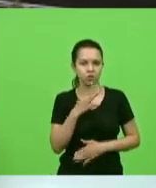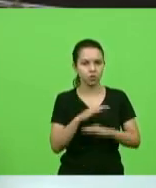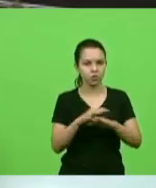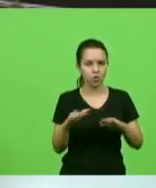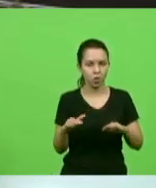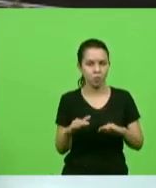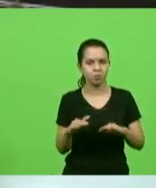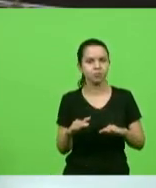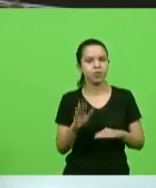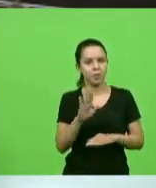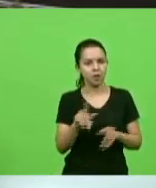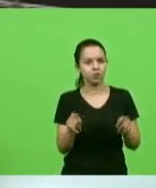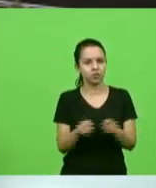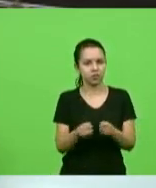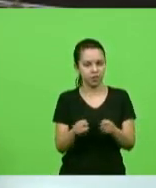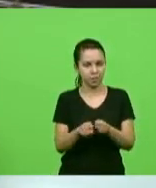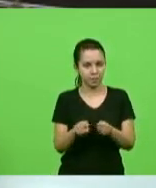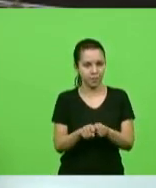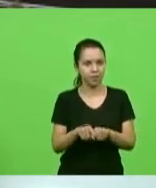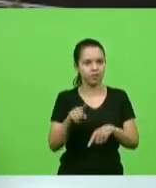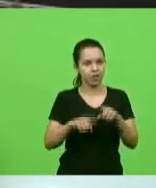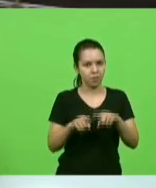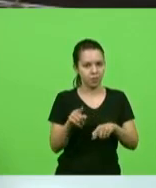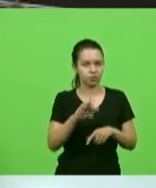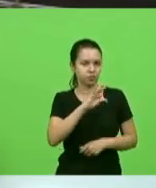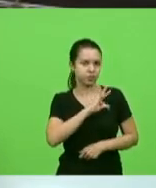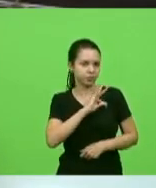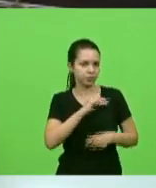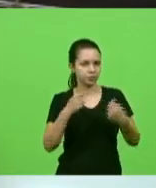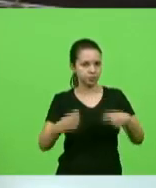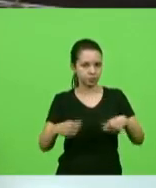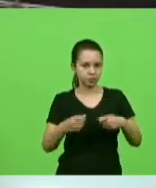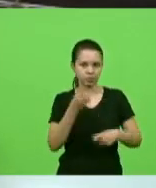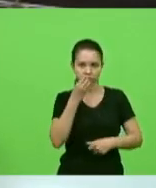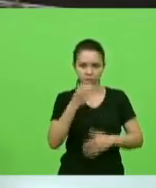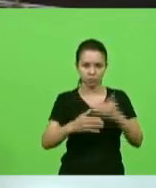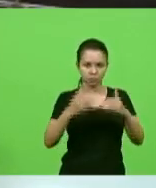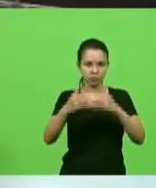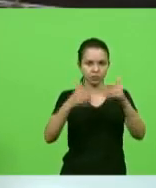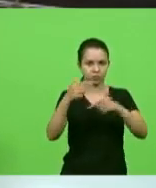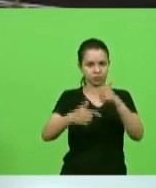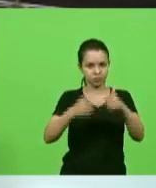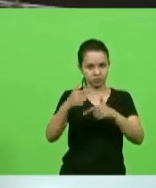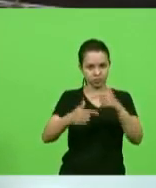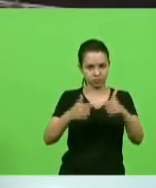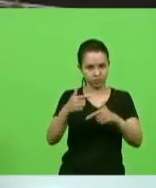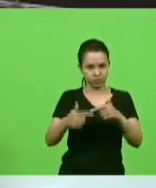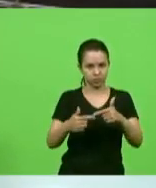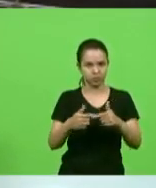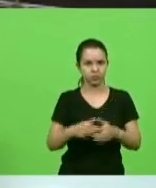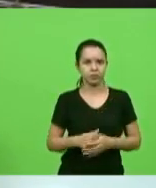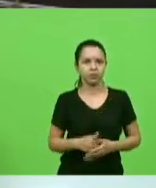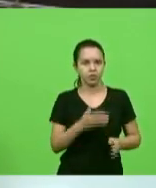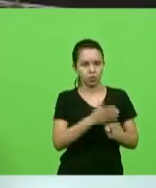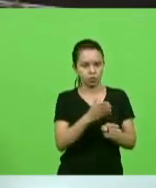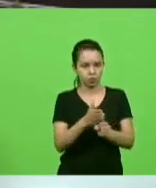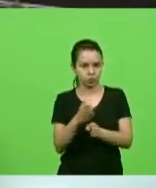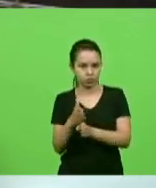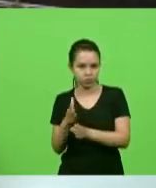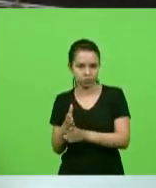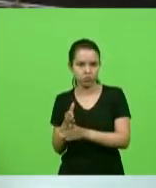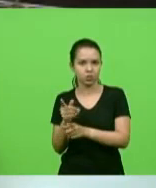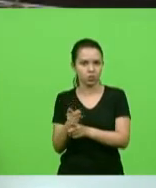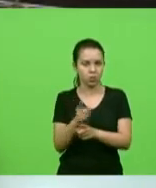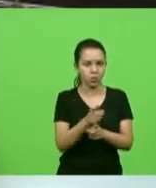mas até mesmo de ferramentas técnicas necessárias para um Bom desempenho do trabalho de apurar os peitos e